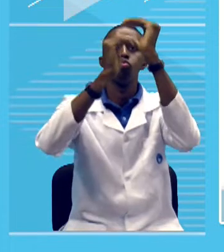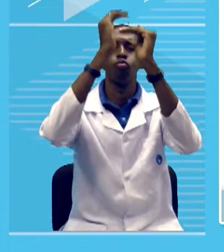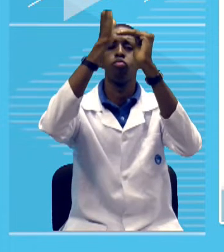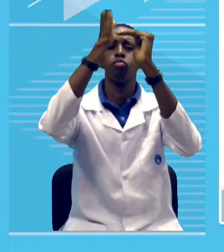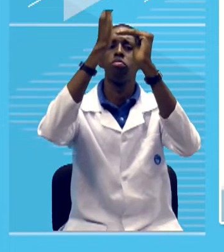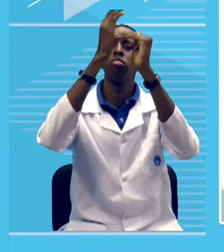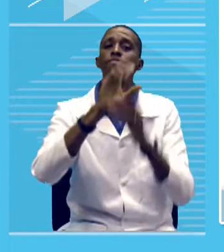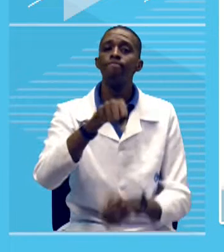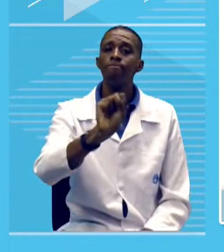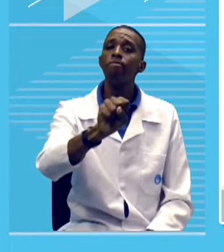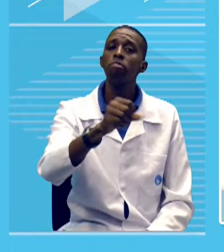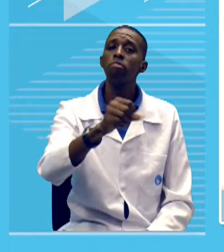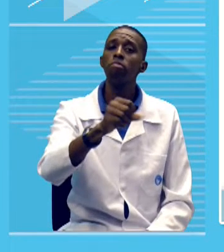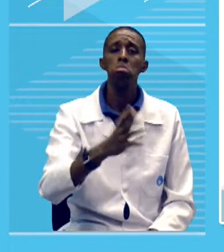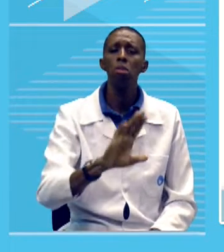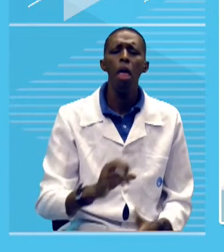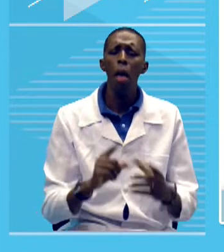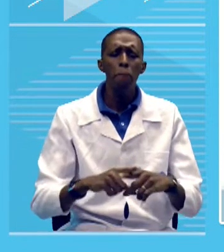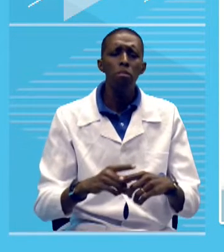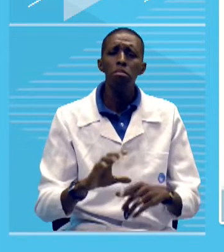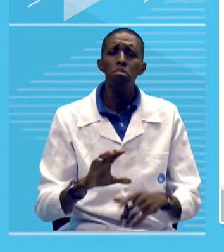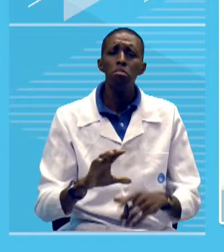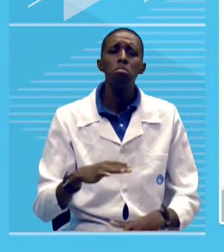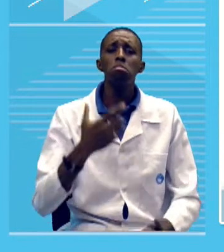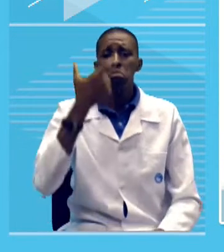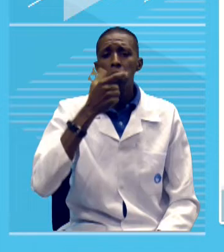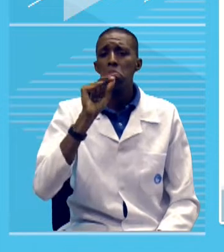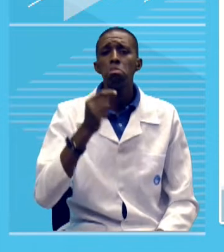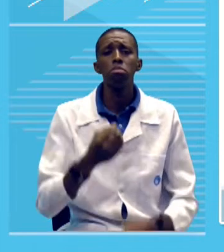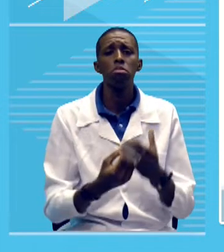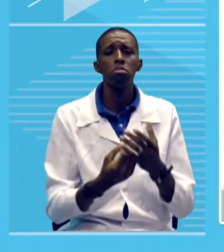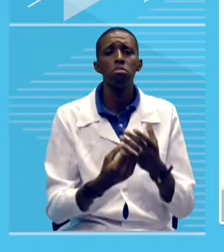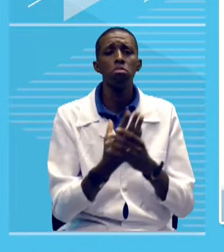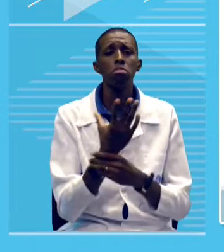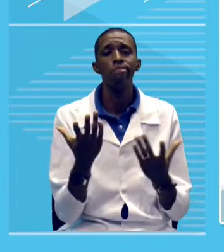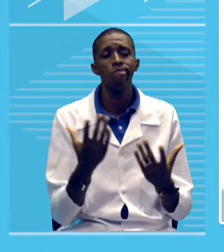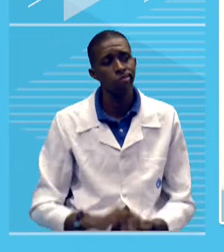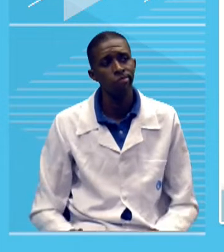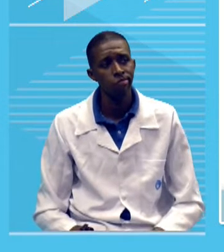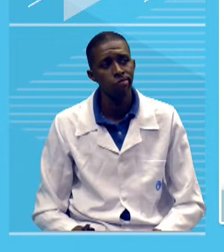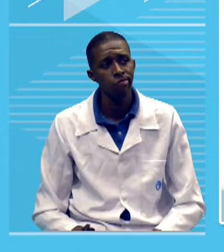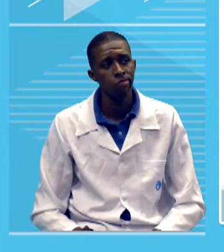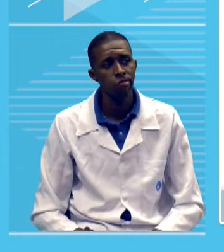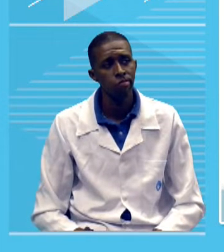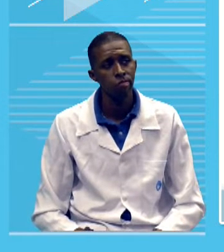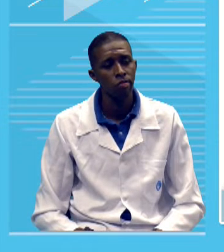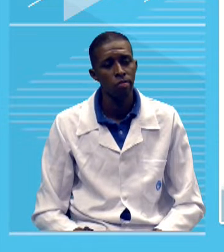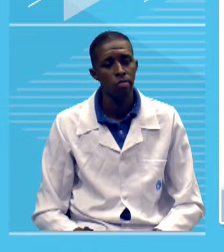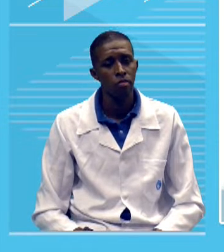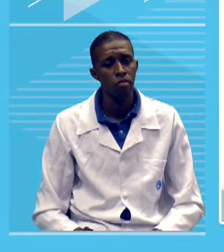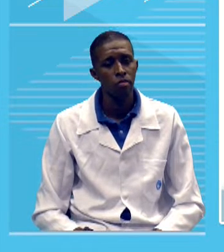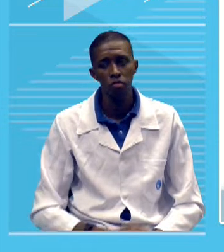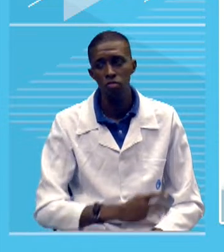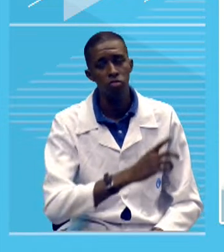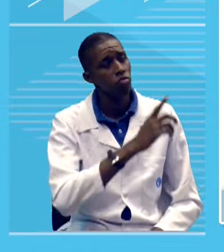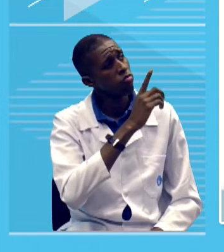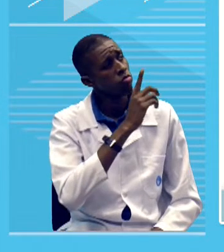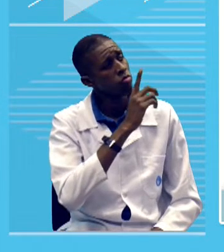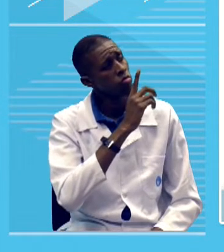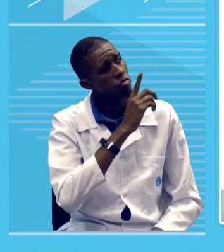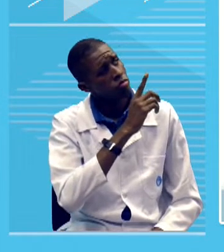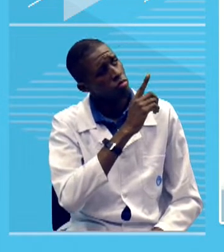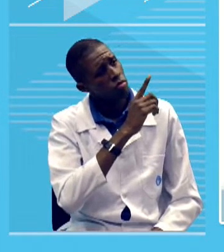E aí resolveu aparecer agora não foi tudo bem canetinha Parabéns tem que você me deixar na mão de